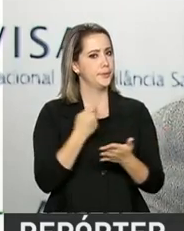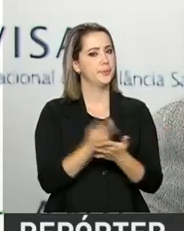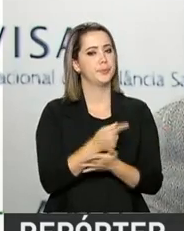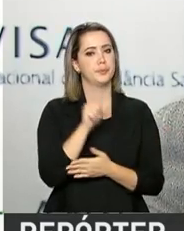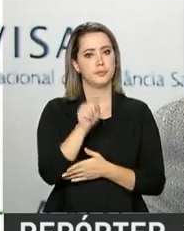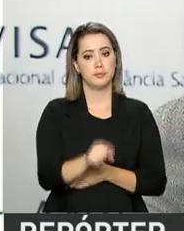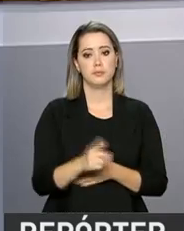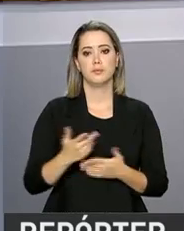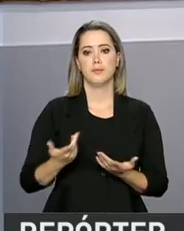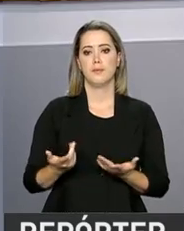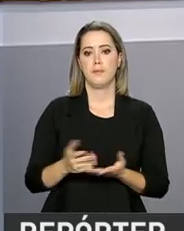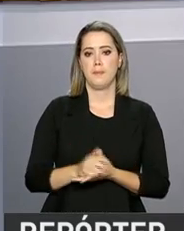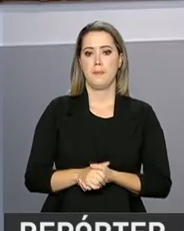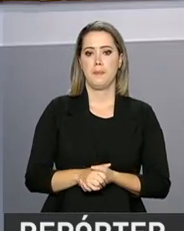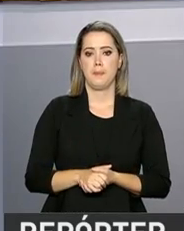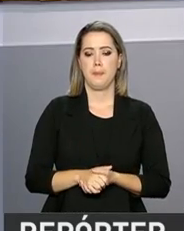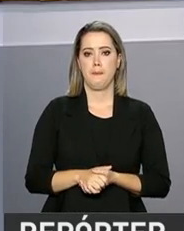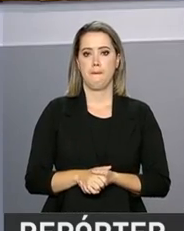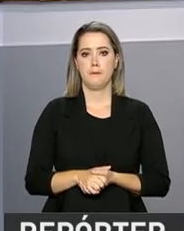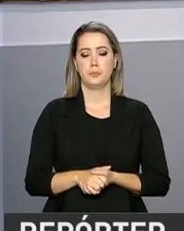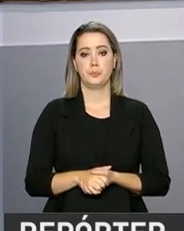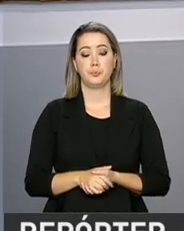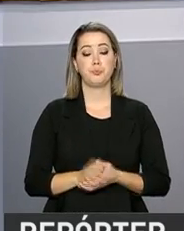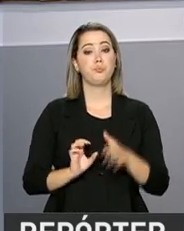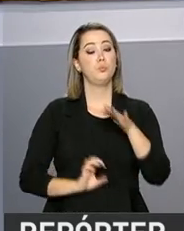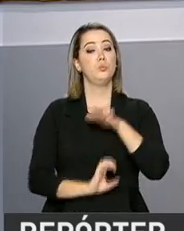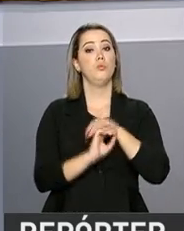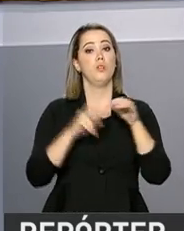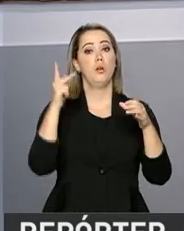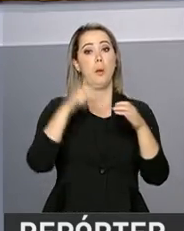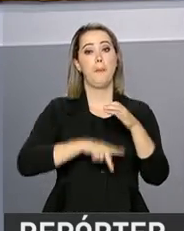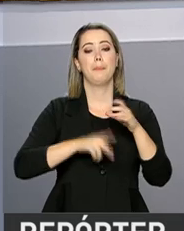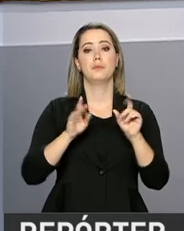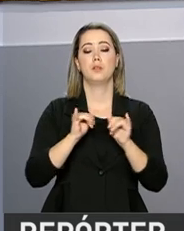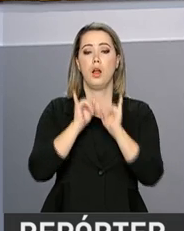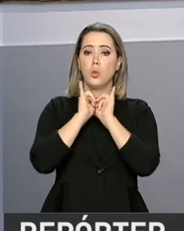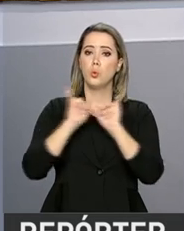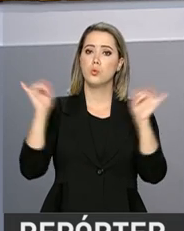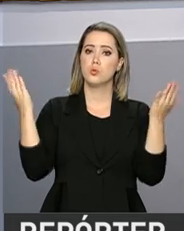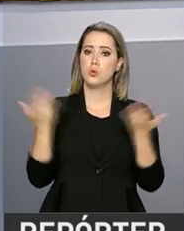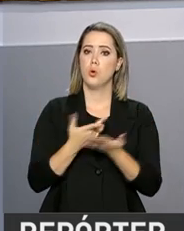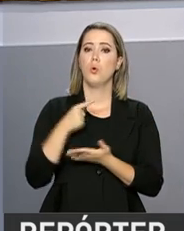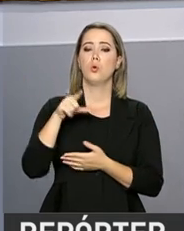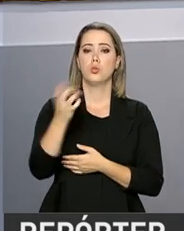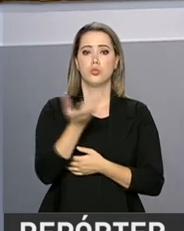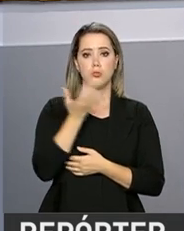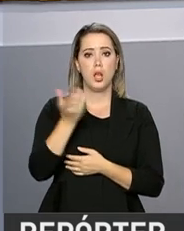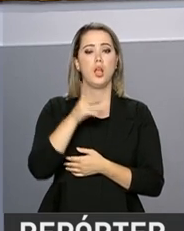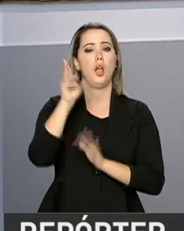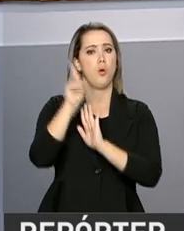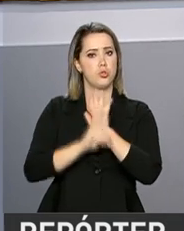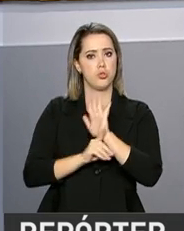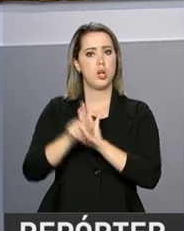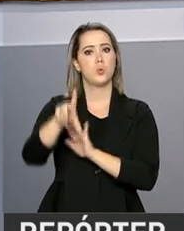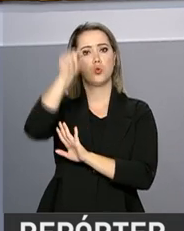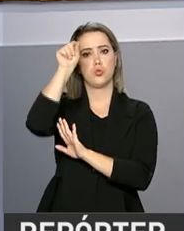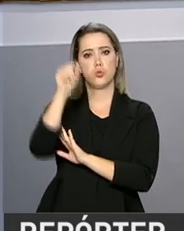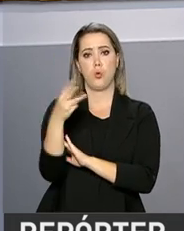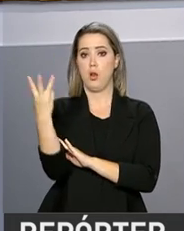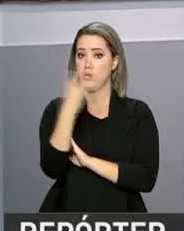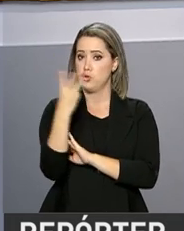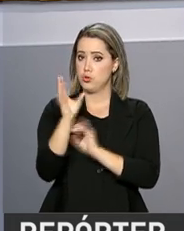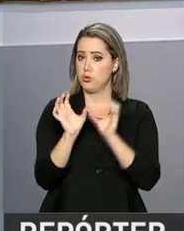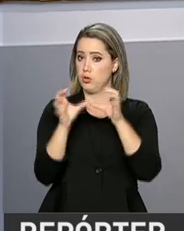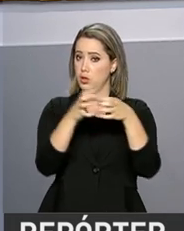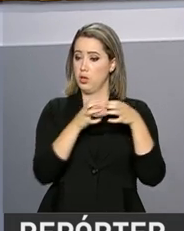produto irregular a Petrobras anunciou hoje que vai exercer o direito de preferência em três das oito